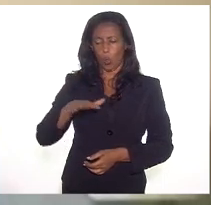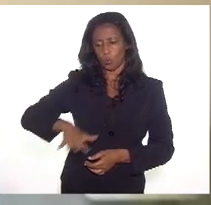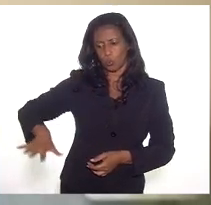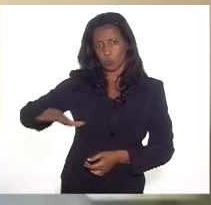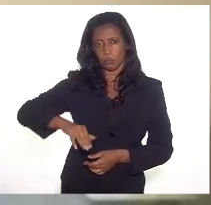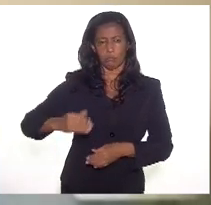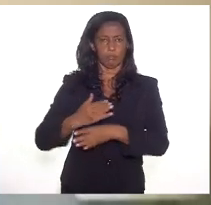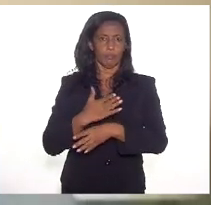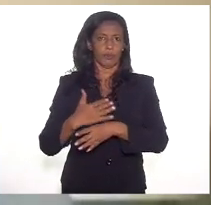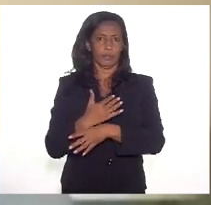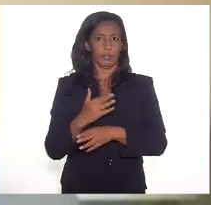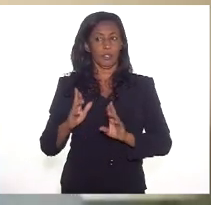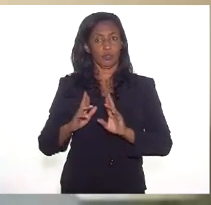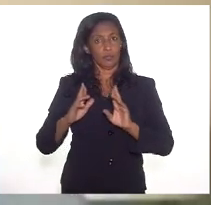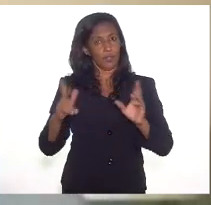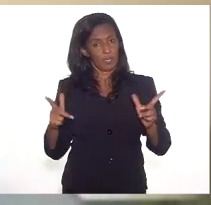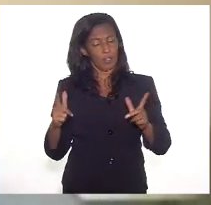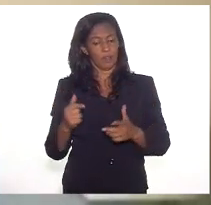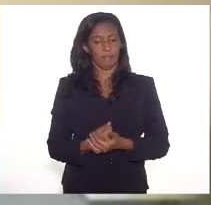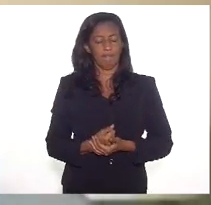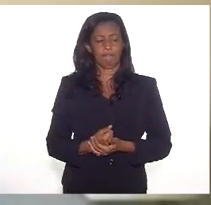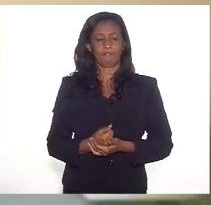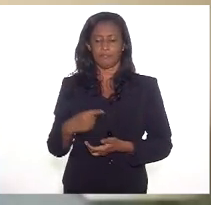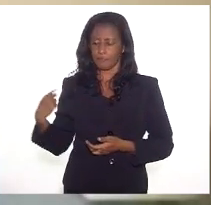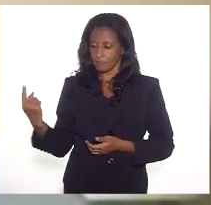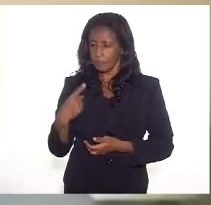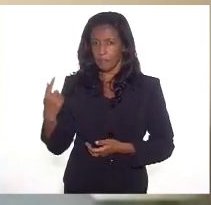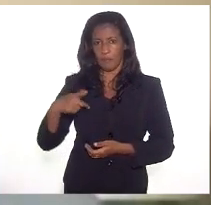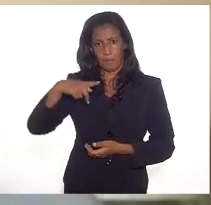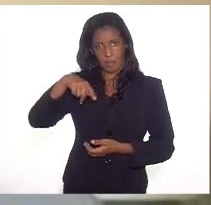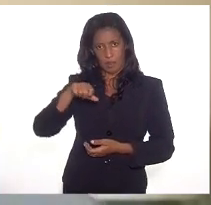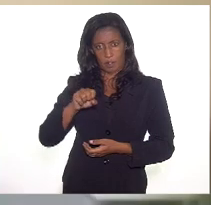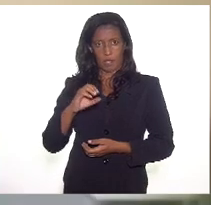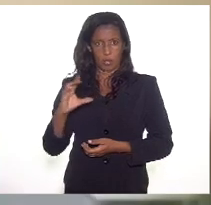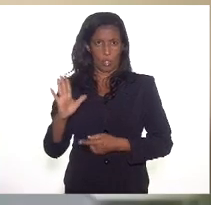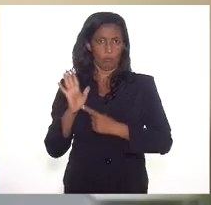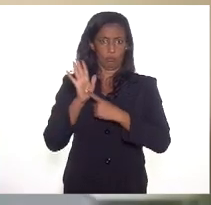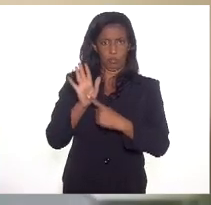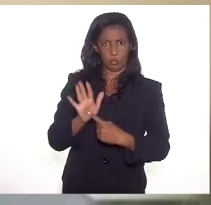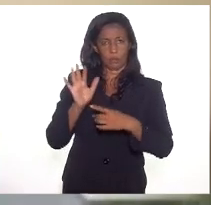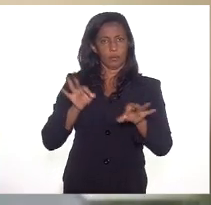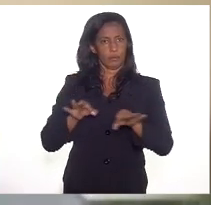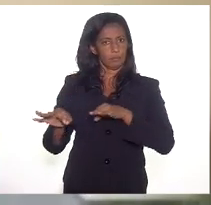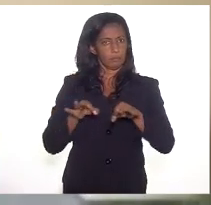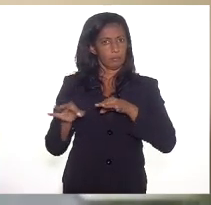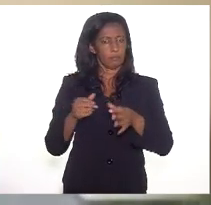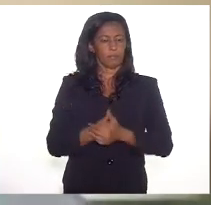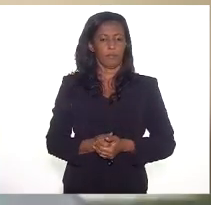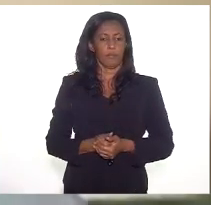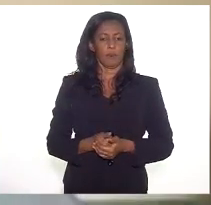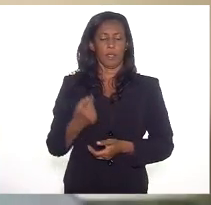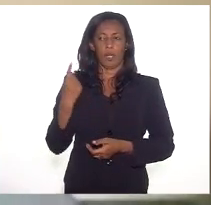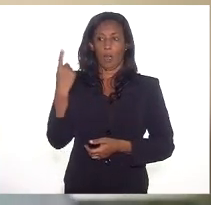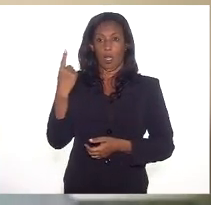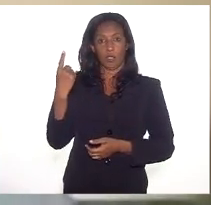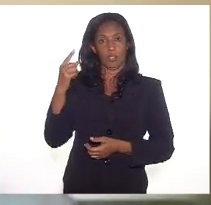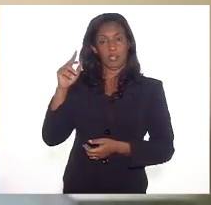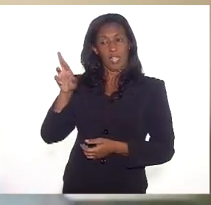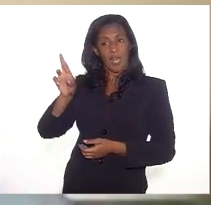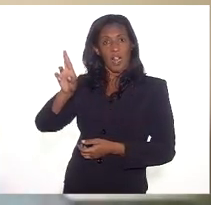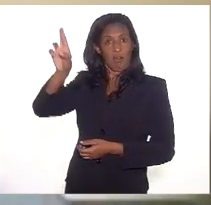Então, a diferença que a gente da bancada está apresentando de destaque nesse projeto é que, ao invés de ter como uma titulação